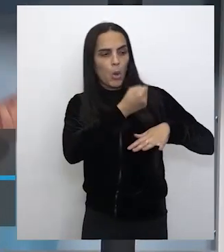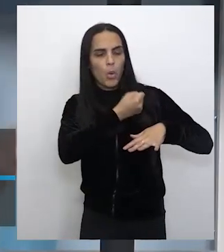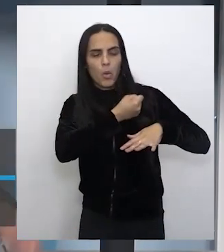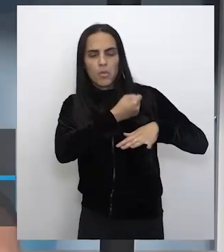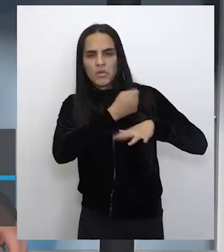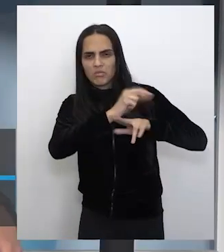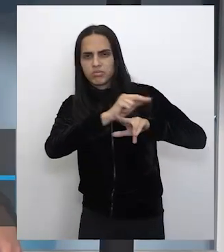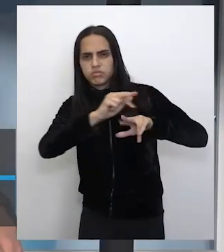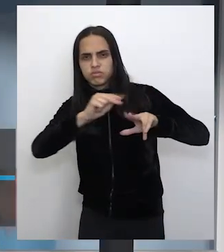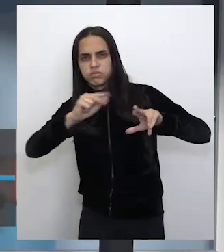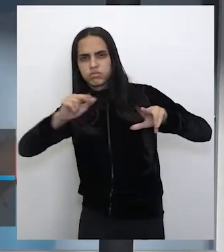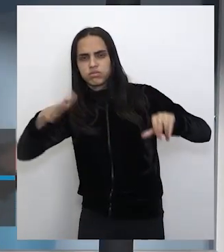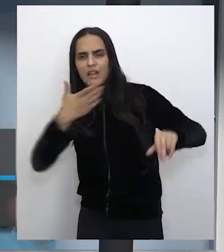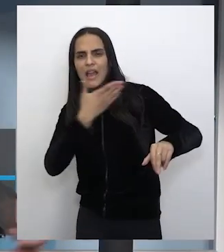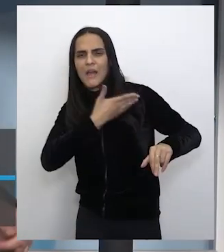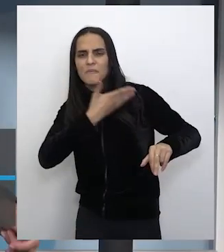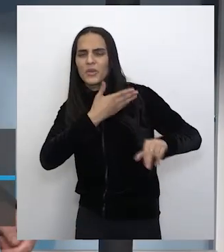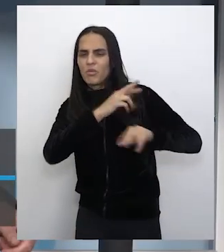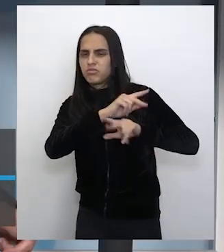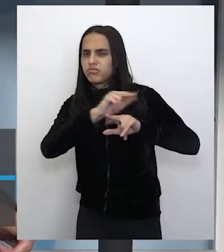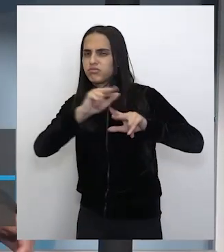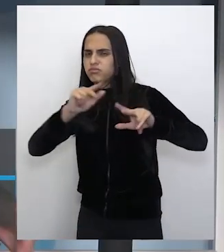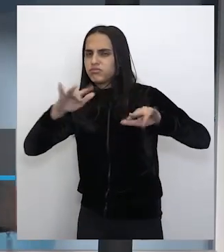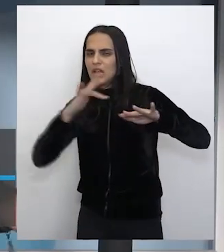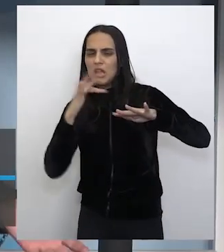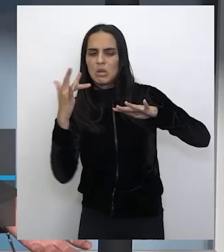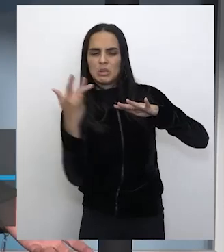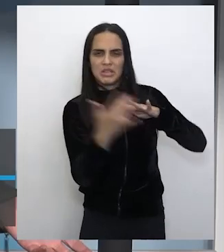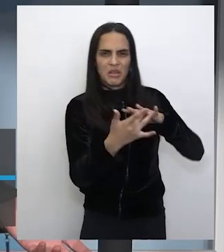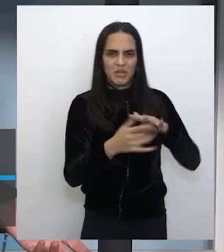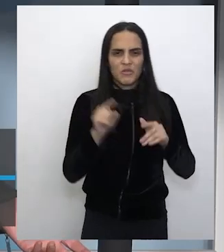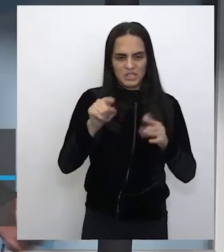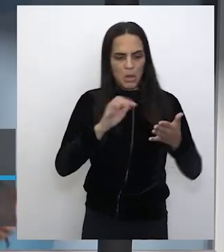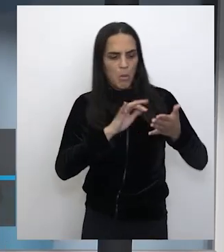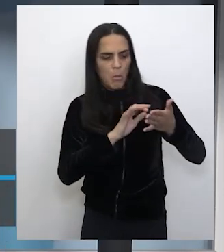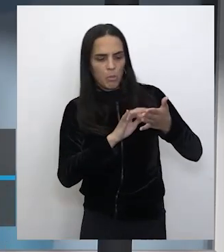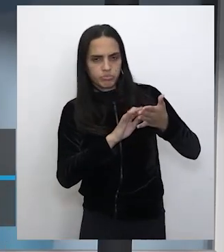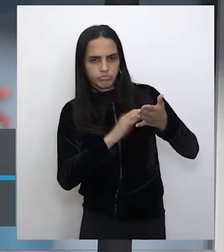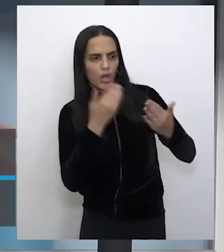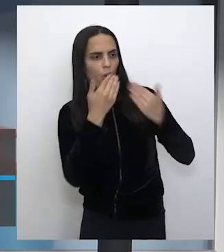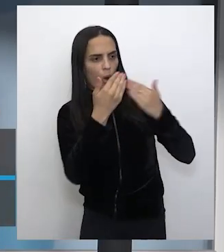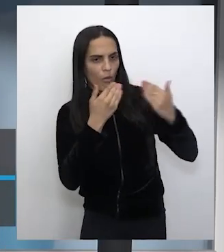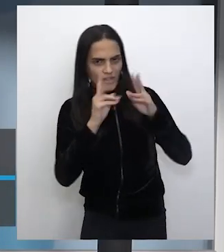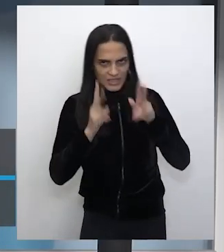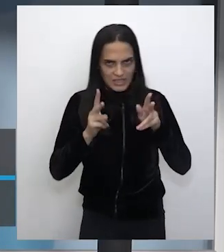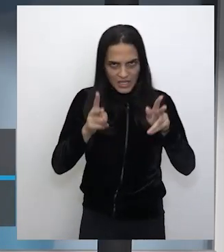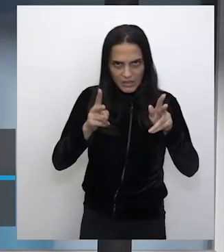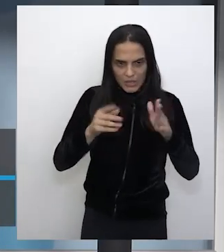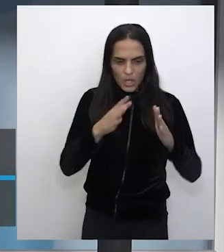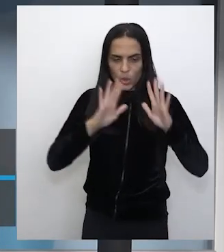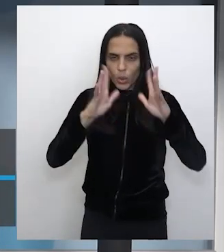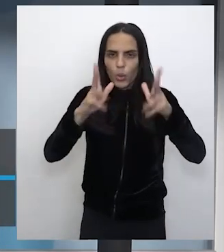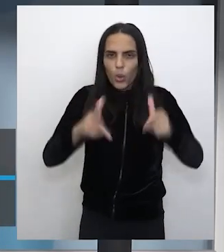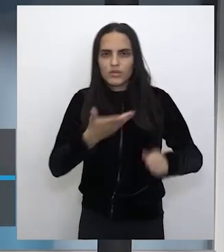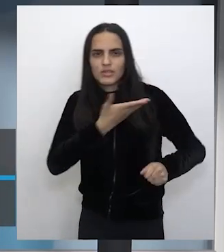tem tanto de amigo que realmente está lá na rede social? Será que isso é real? Se todos os amigos da rede social lá, que tem 1.000, 2.000, 3.000,